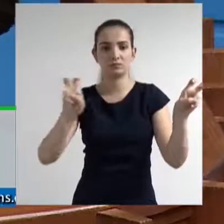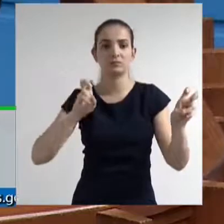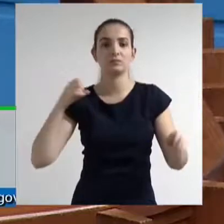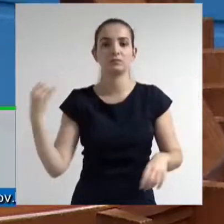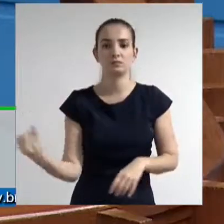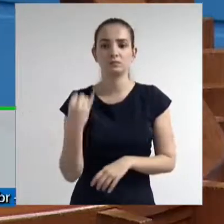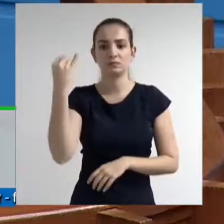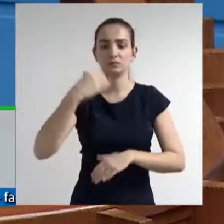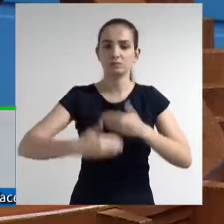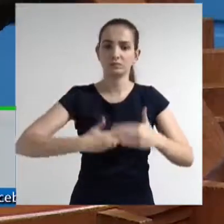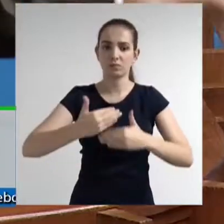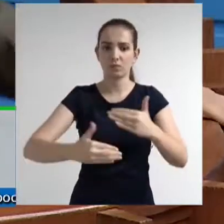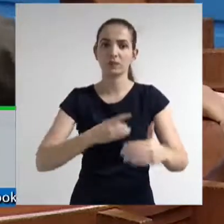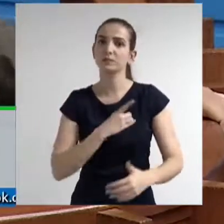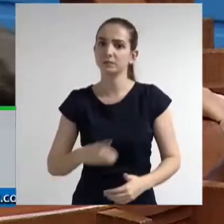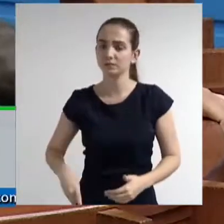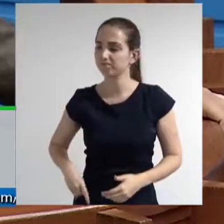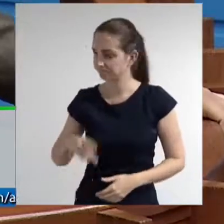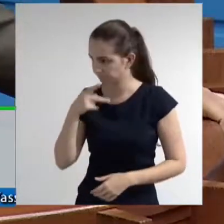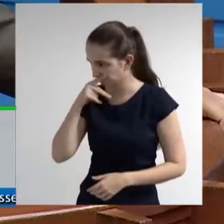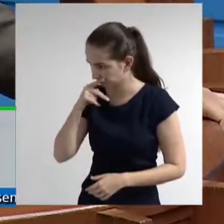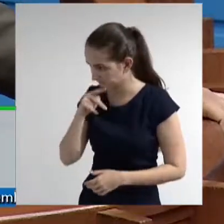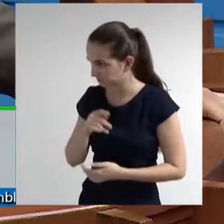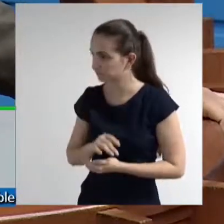importantes e procedentes, deputado Paulo Silvio.